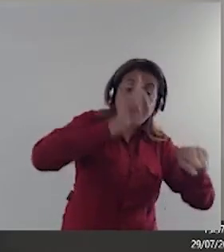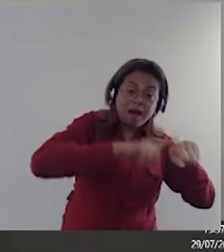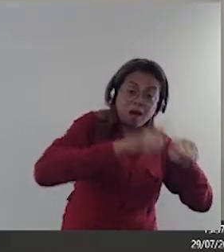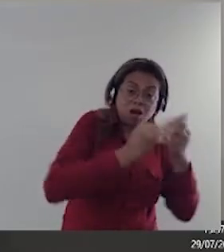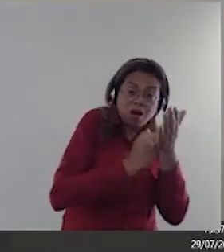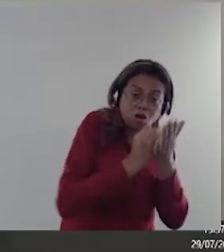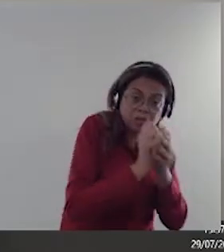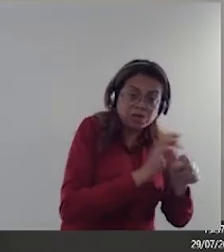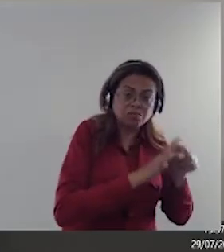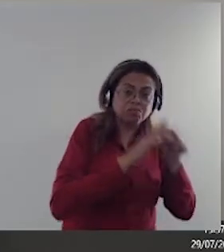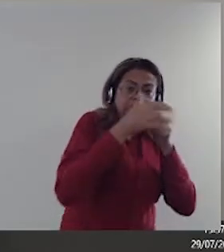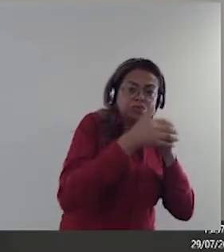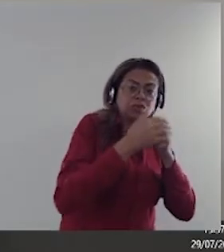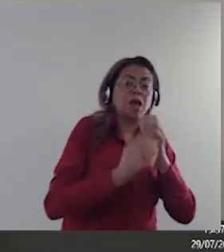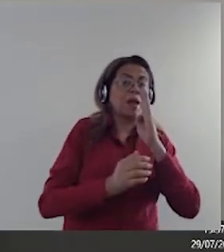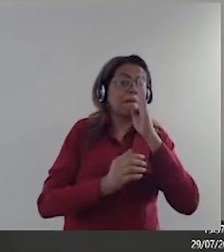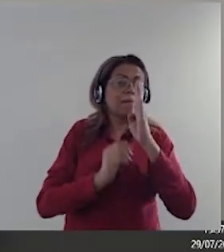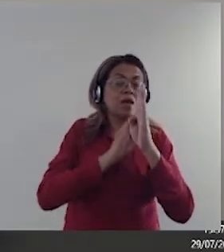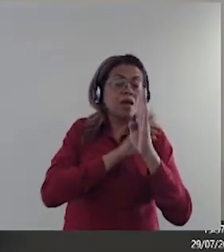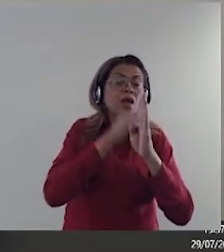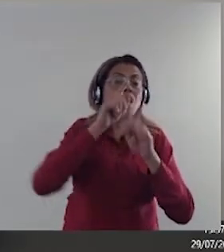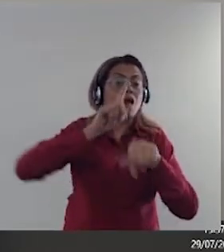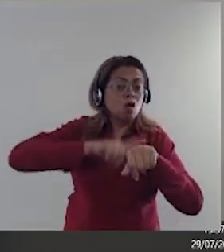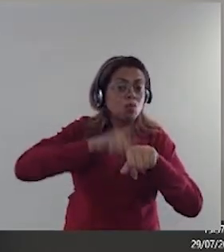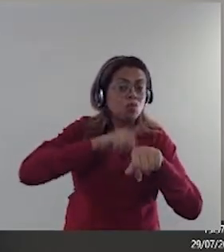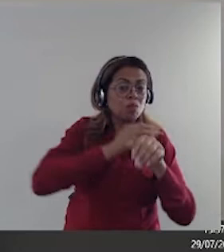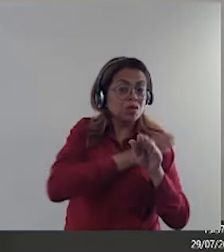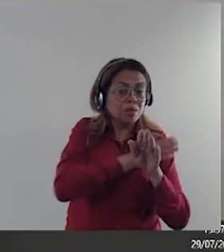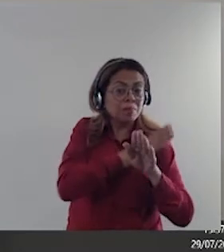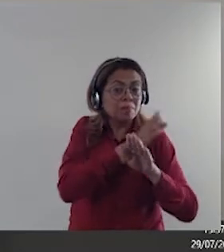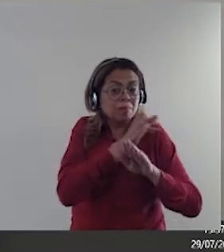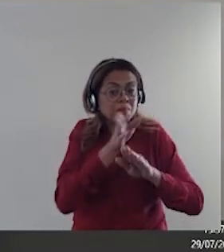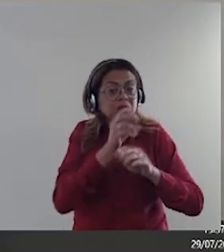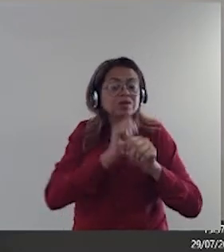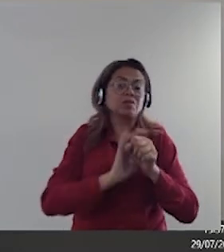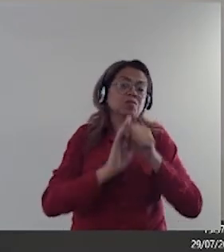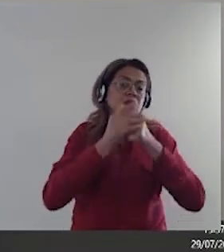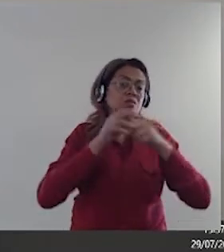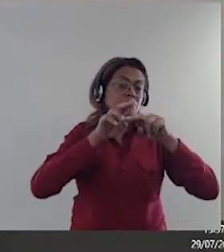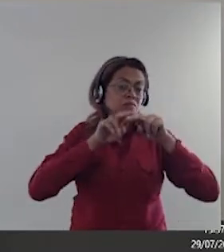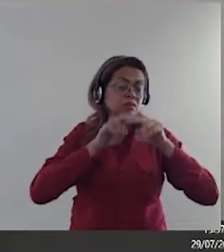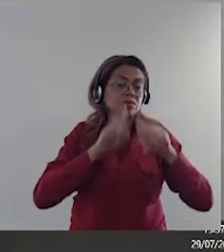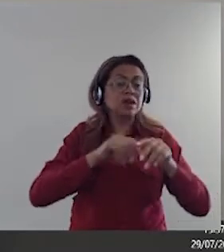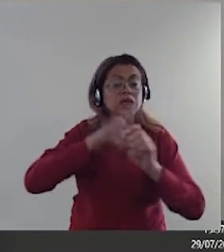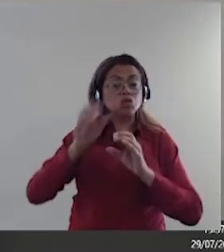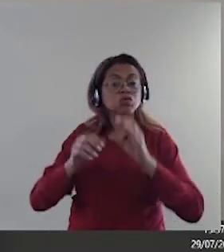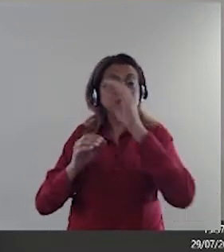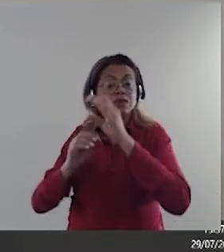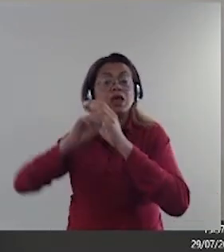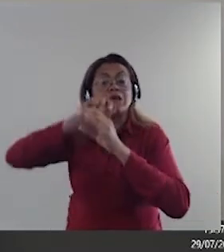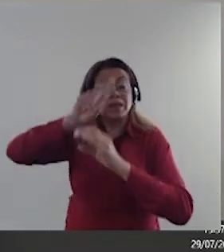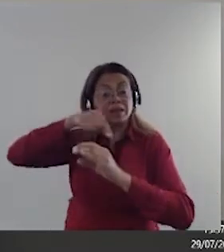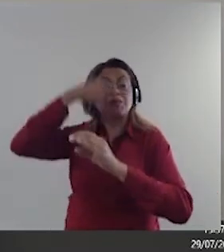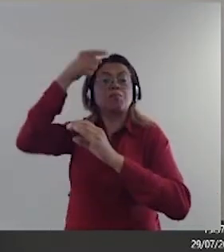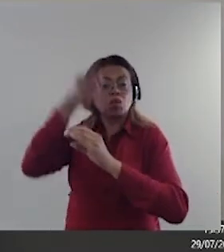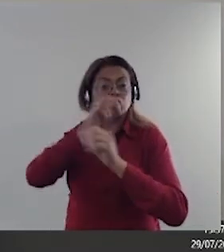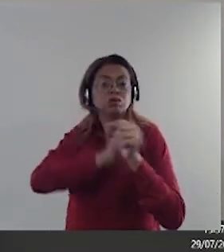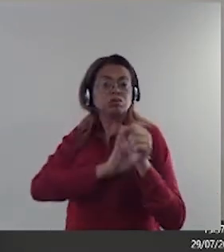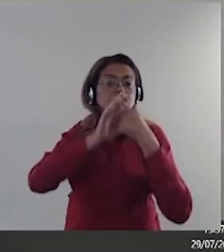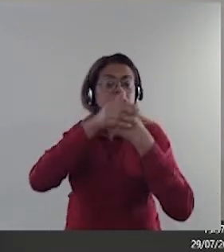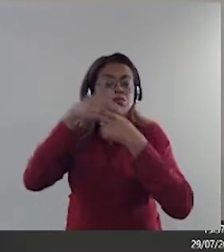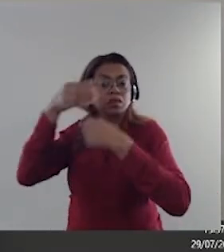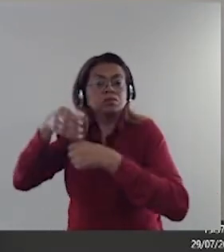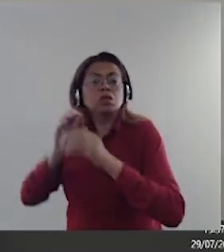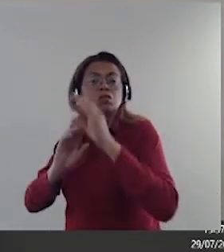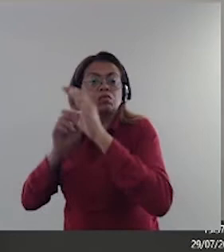segundo falam os especialistas em dispositivos eletrônicos, esses dispositivos eles nos perseguem 24 horas por dia,